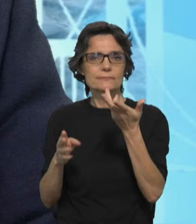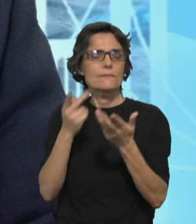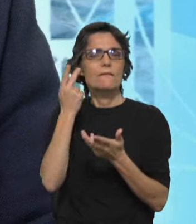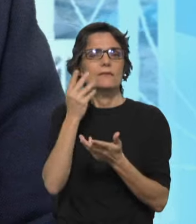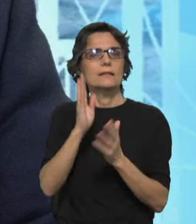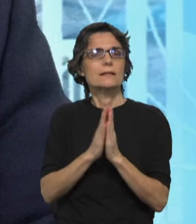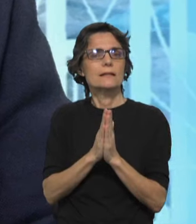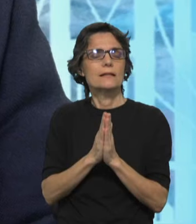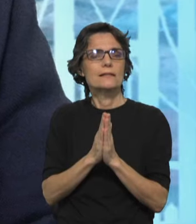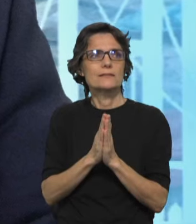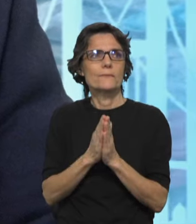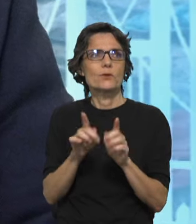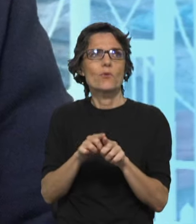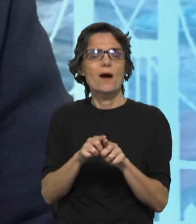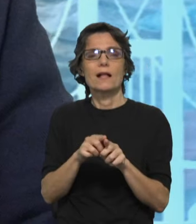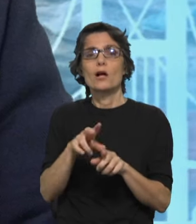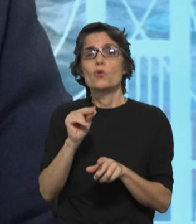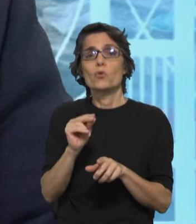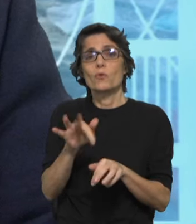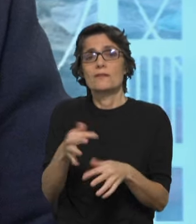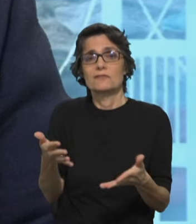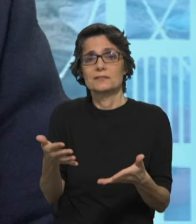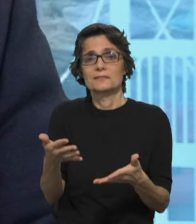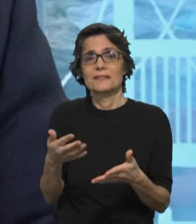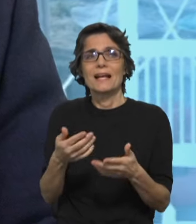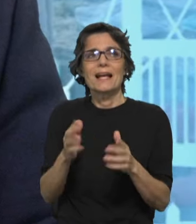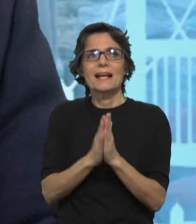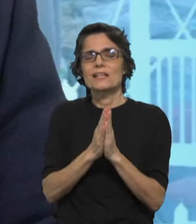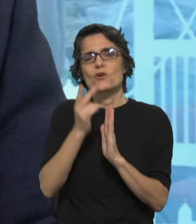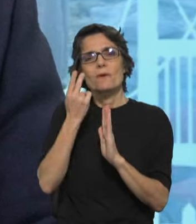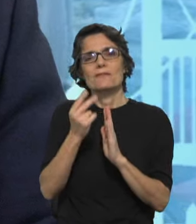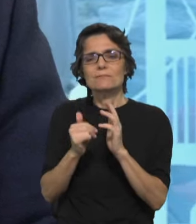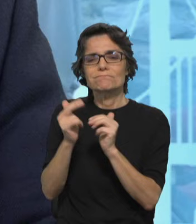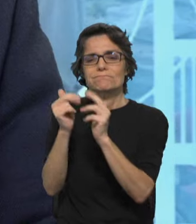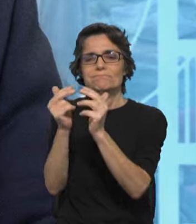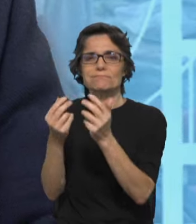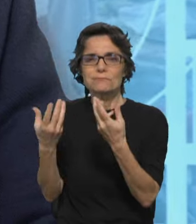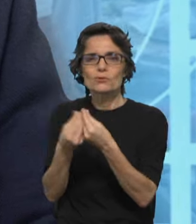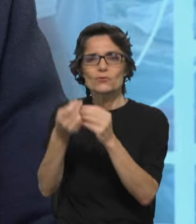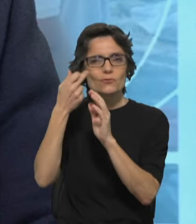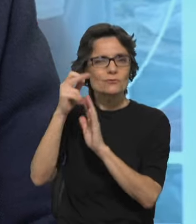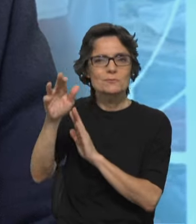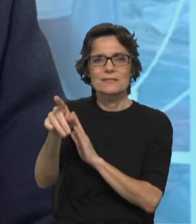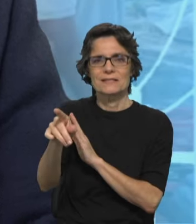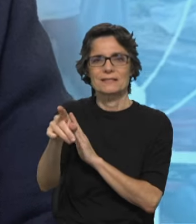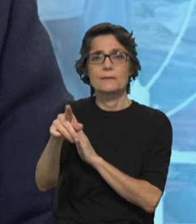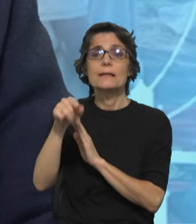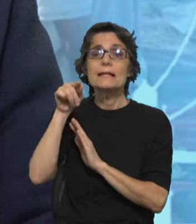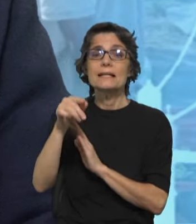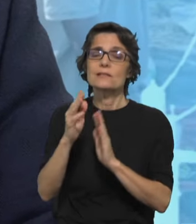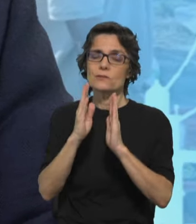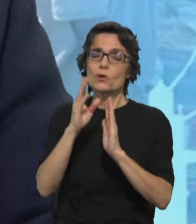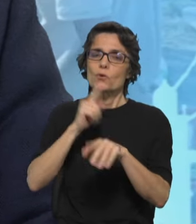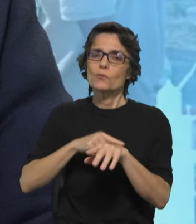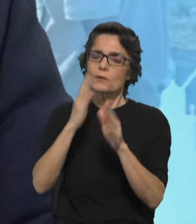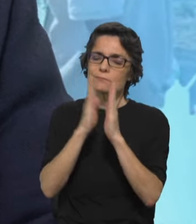Igreja nunca está feita. Está sempre em construção, como sabemos, e se tem a fonte e o cume na Eucaristia, todos os